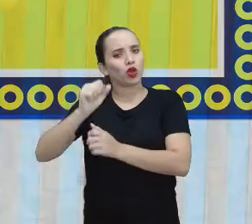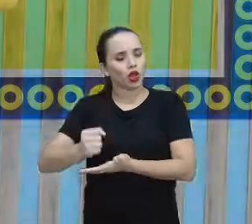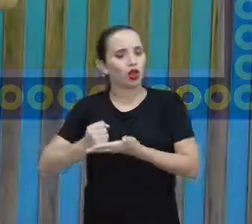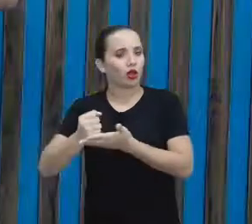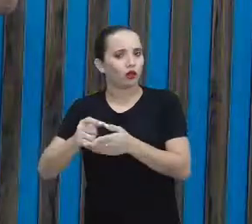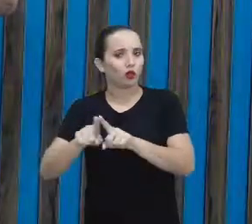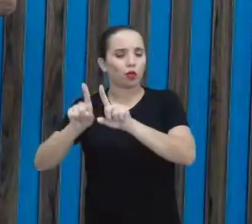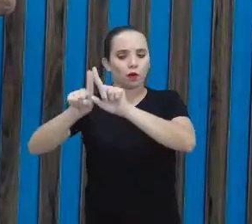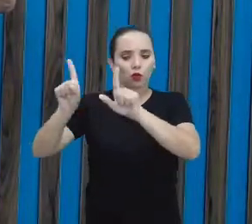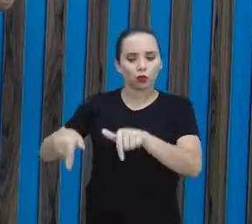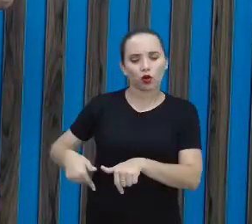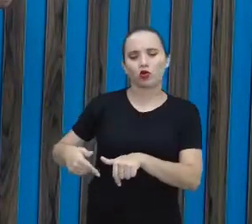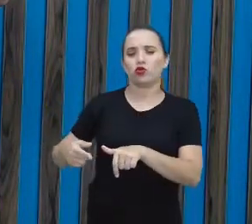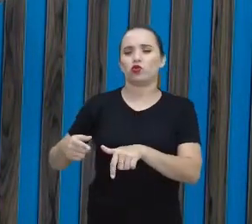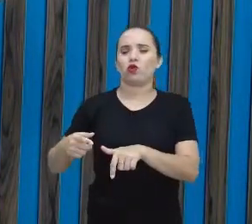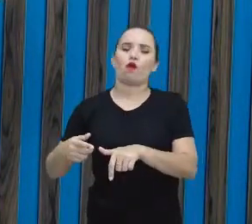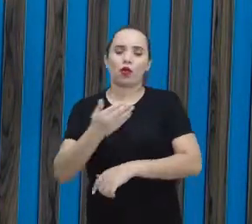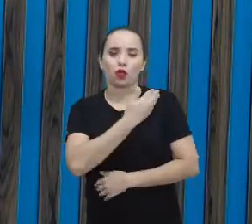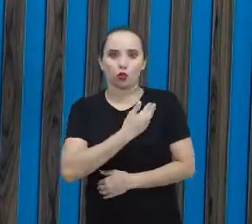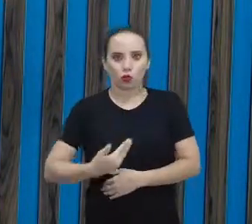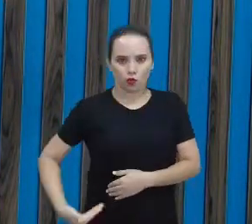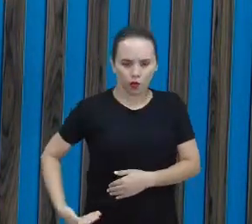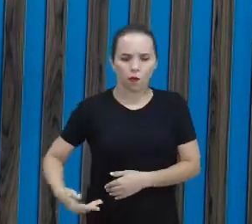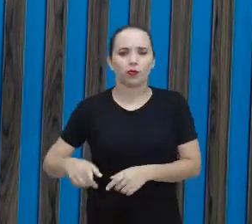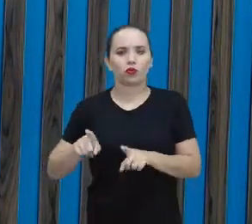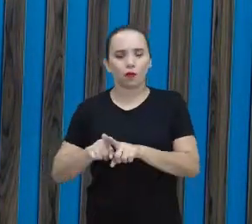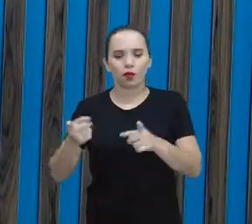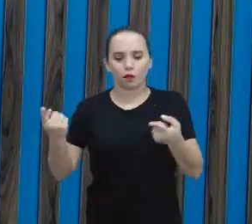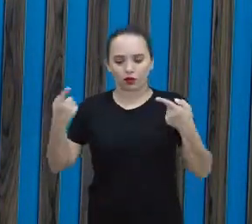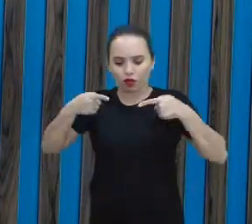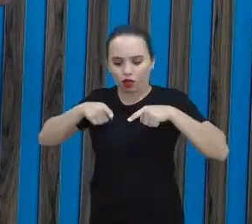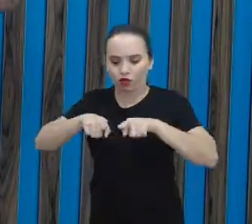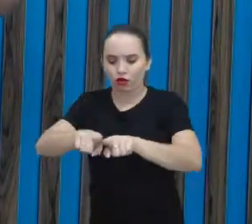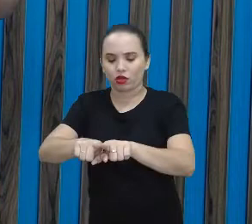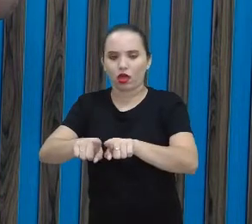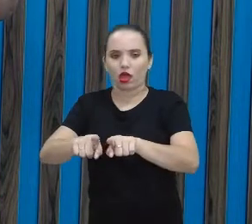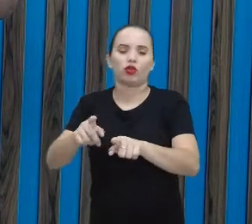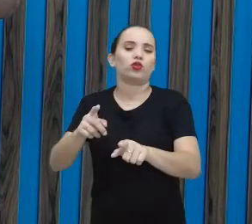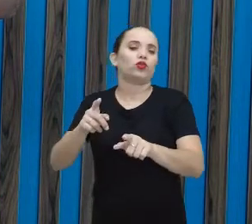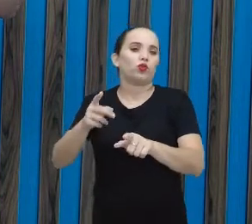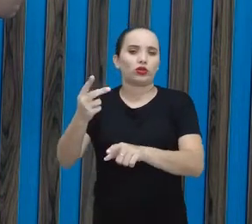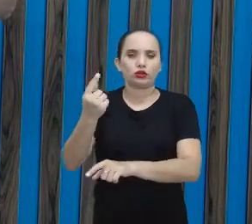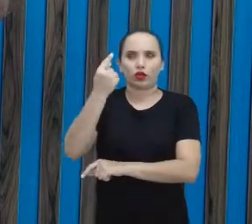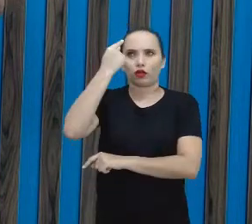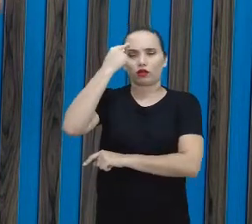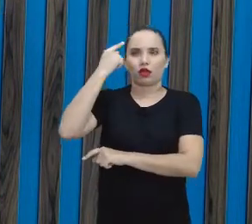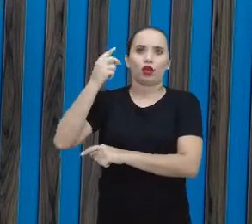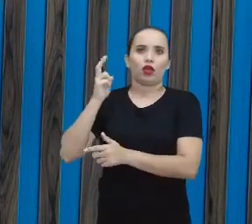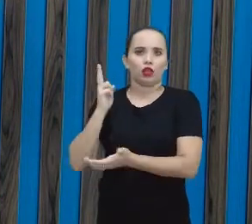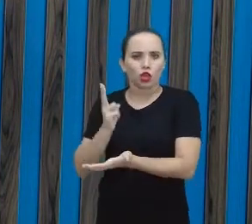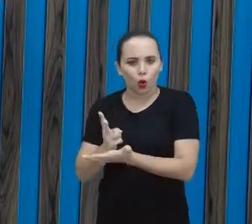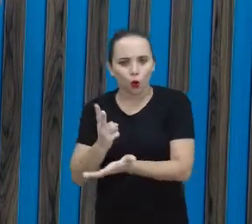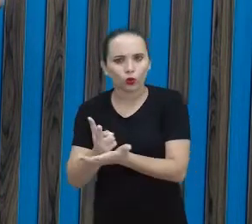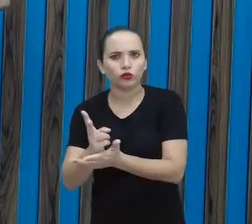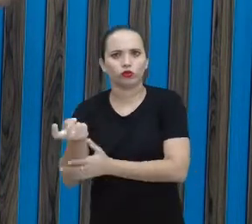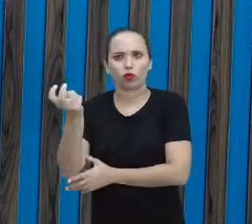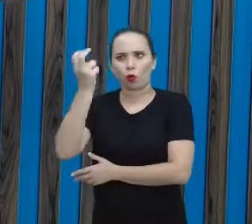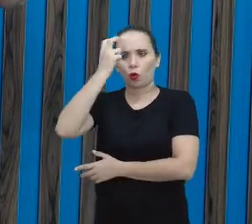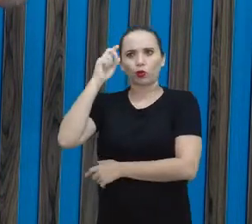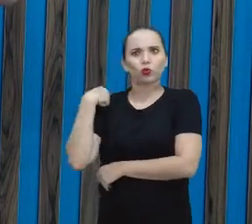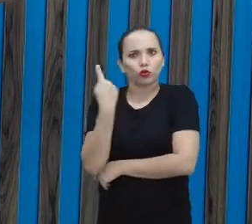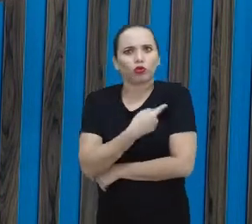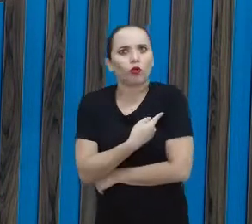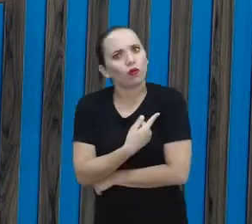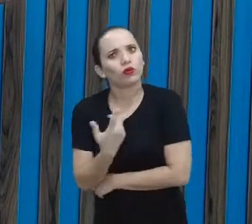políticas públicas que estavam alinhadas com essa ideia, né, de tornar a nossa cultura mais nossa,